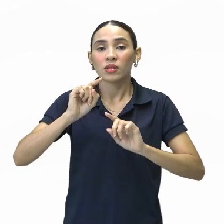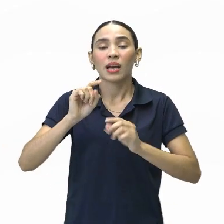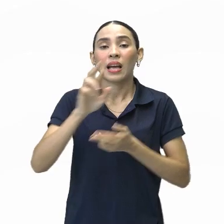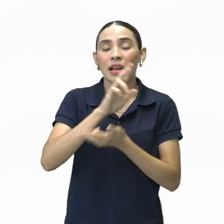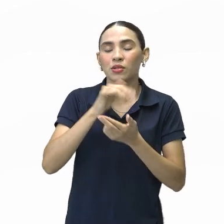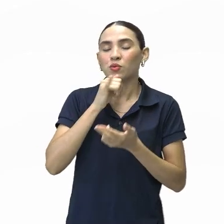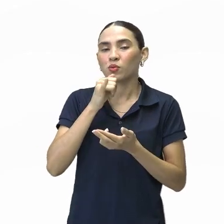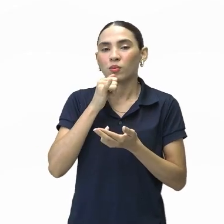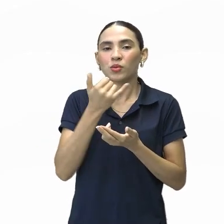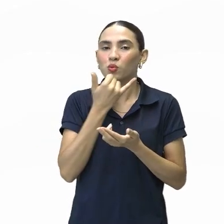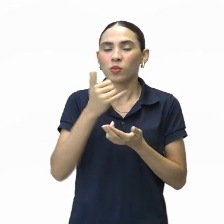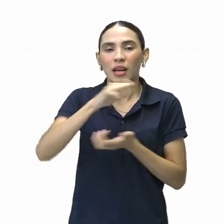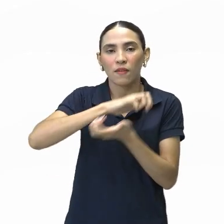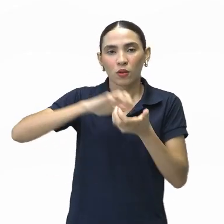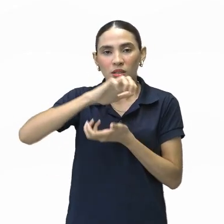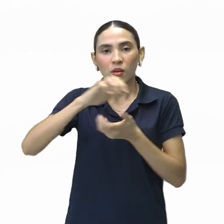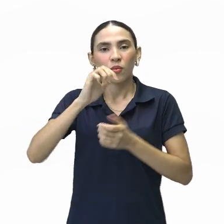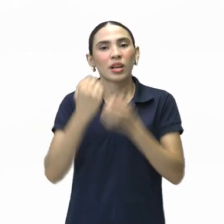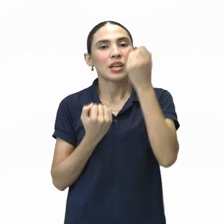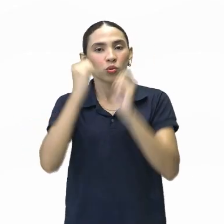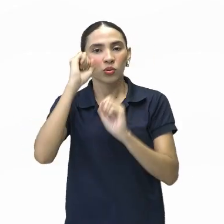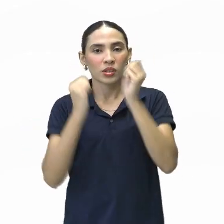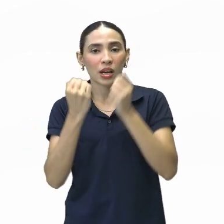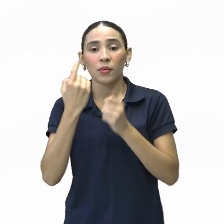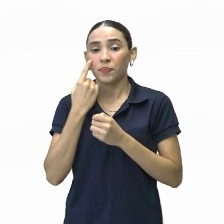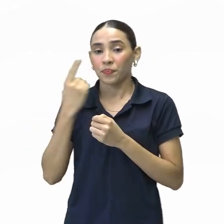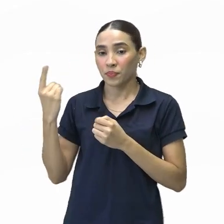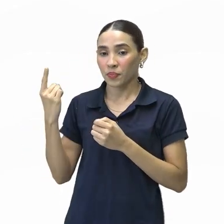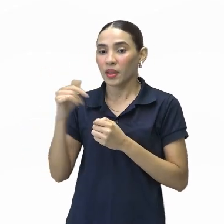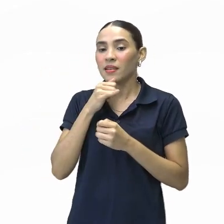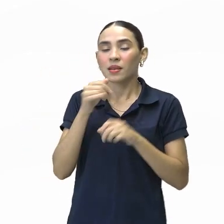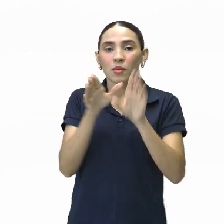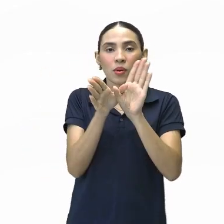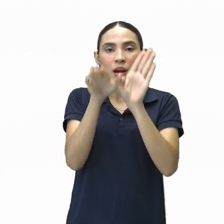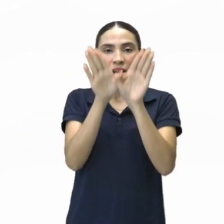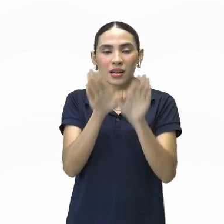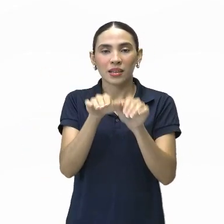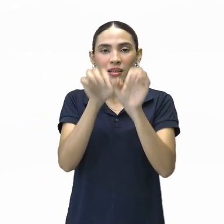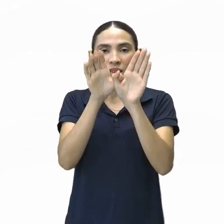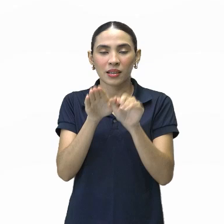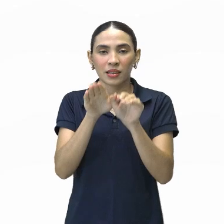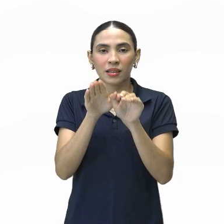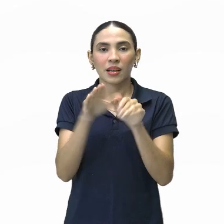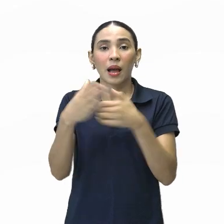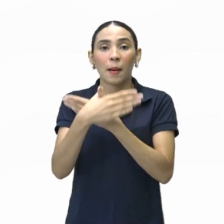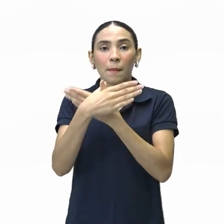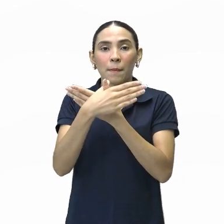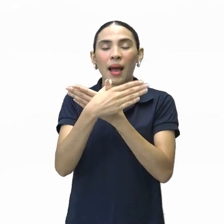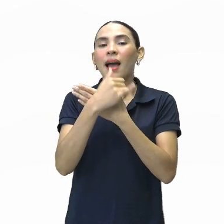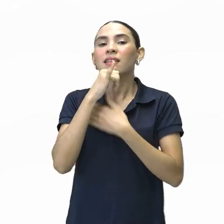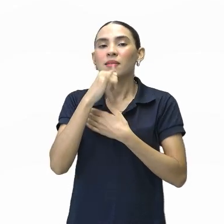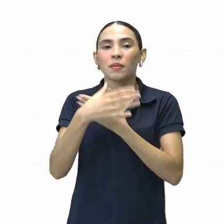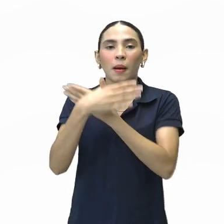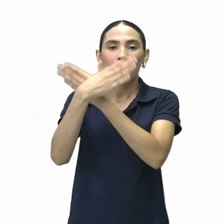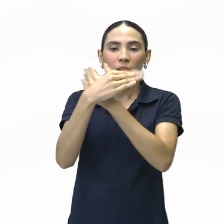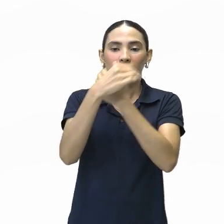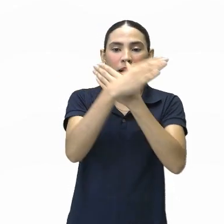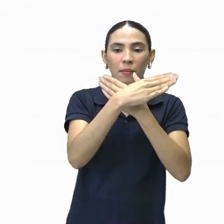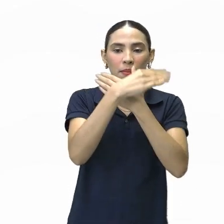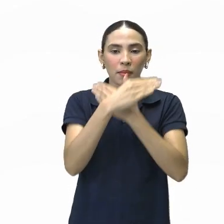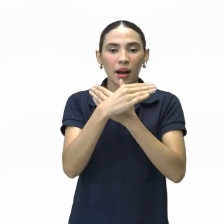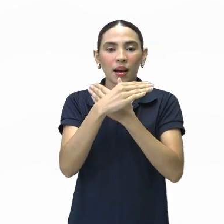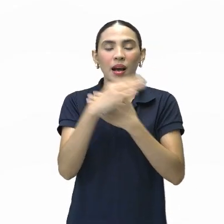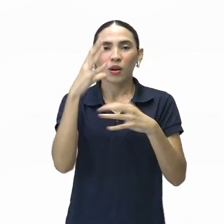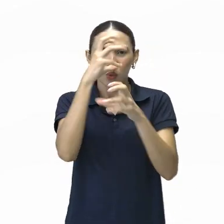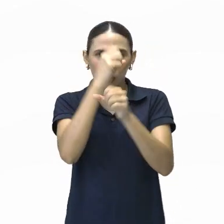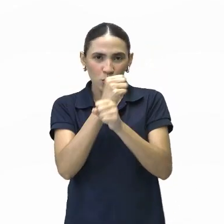Industrial. Nessa imagem que nós estamos vendo aí, as mariposas escuras tornam-se predominantes em áreas